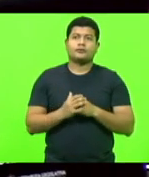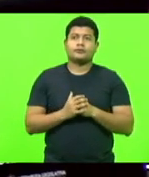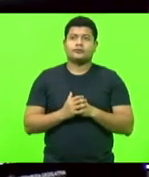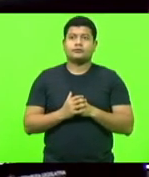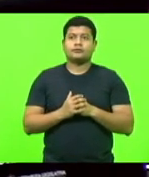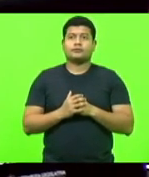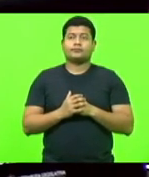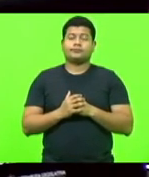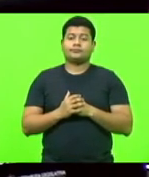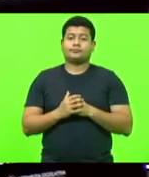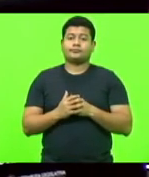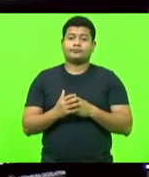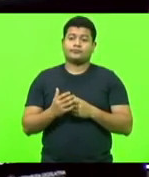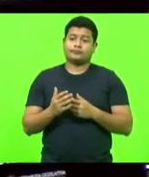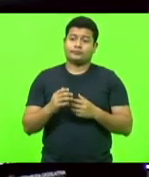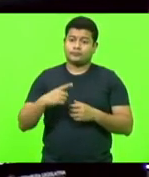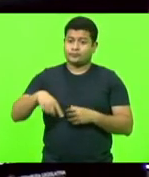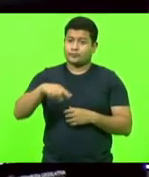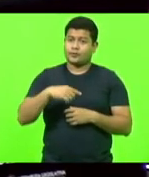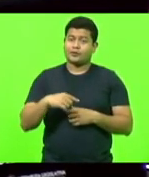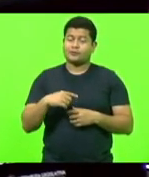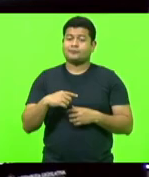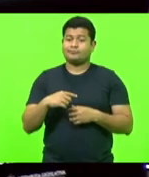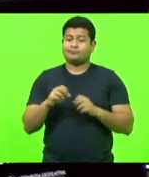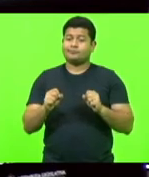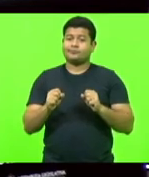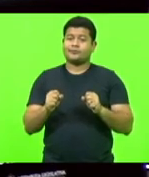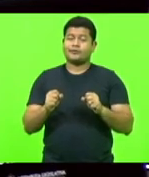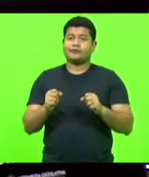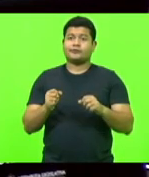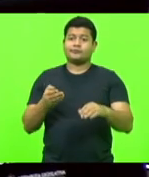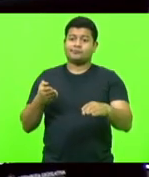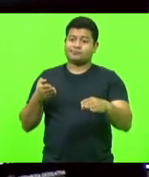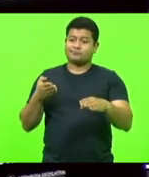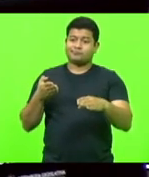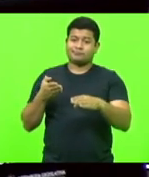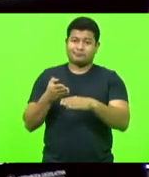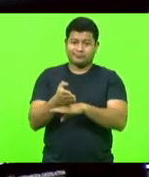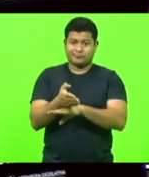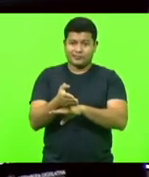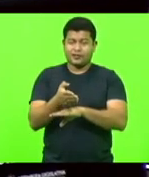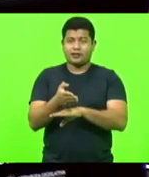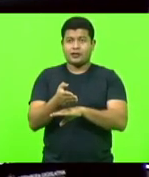de algum modo, nós estamos interferindo numa